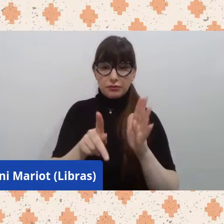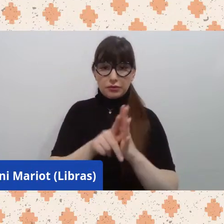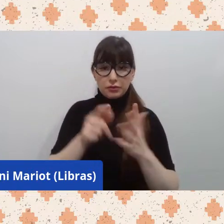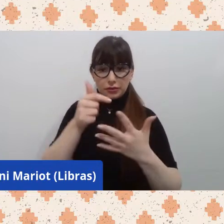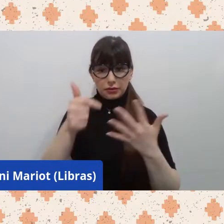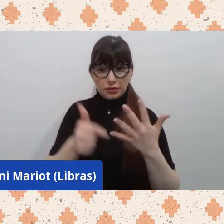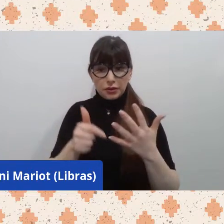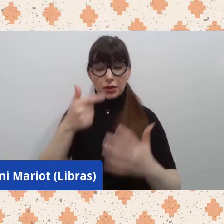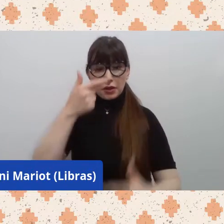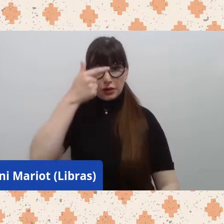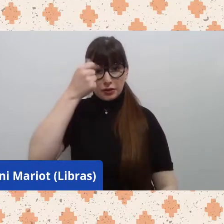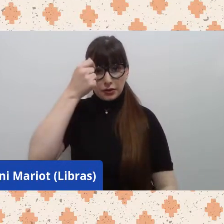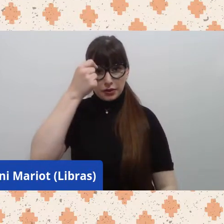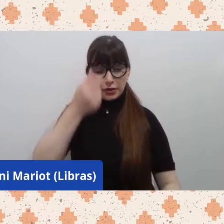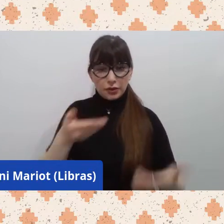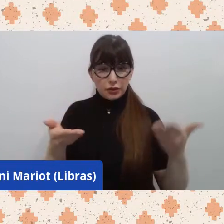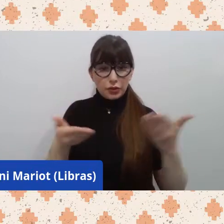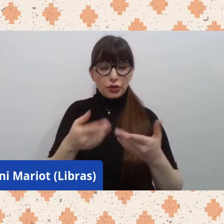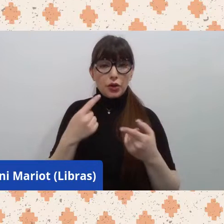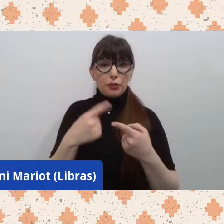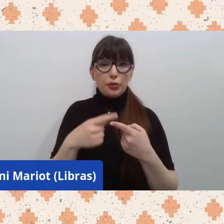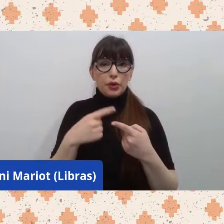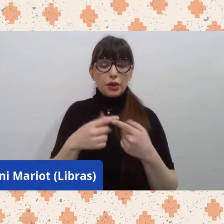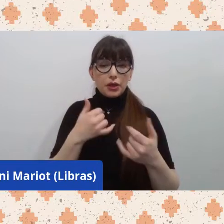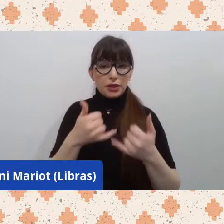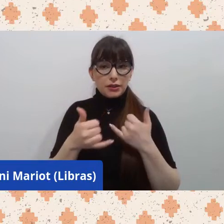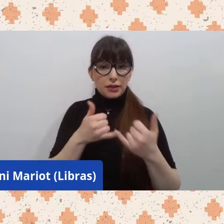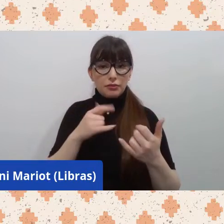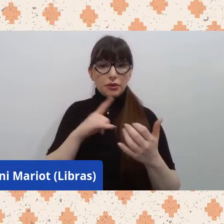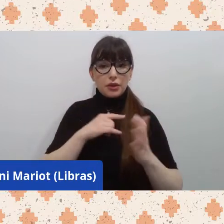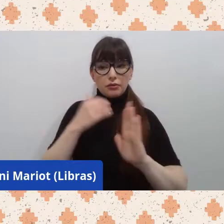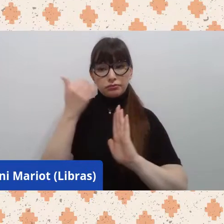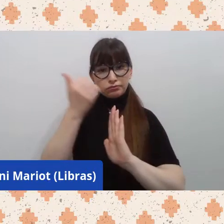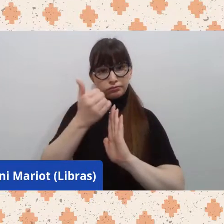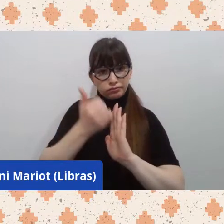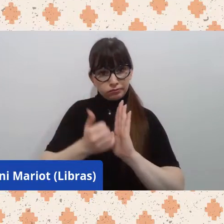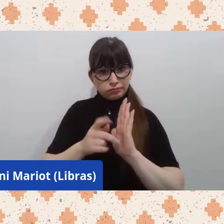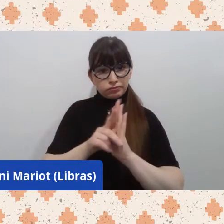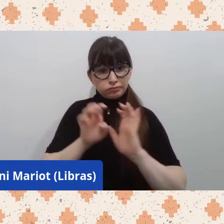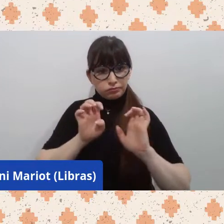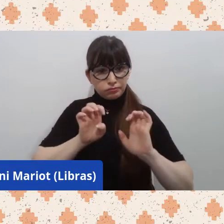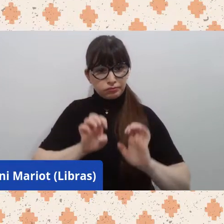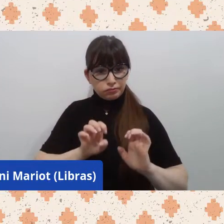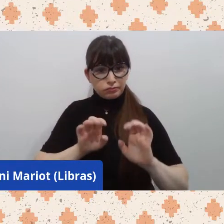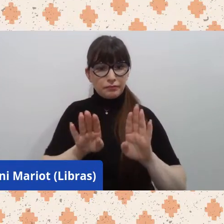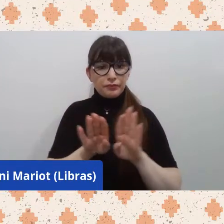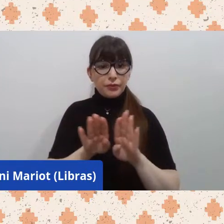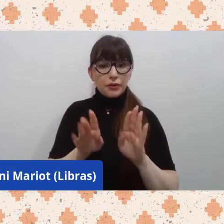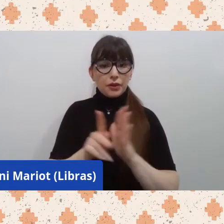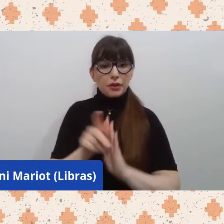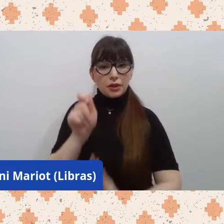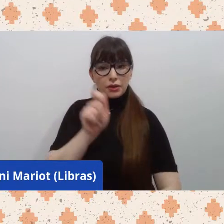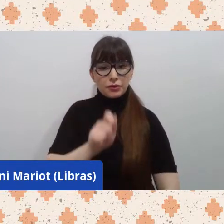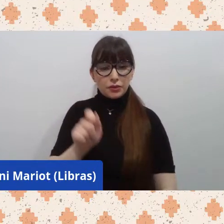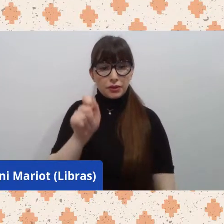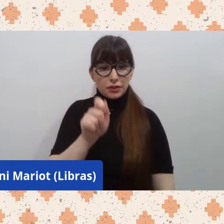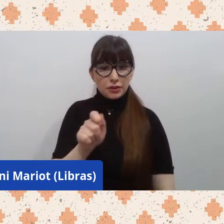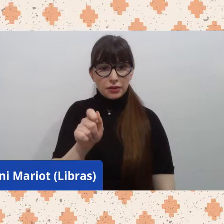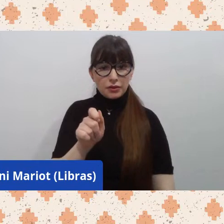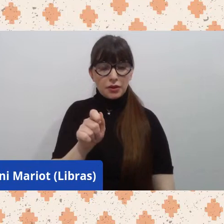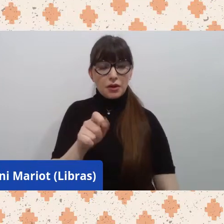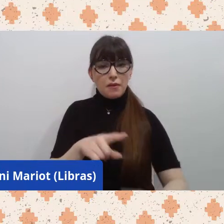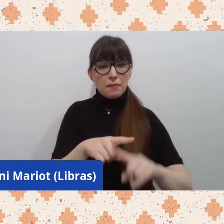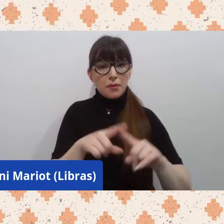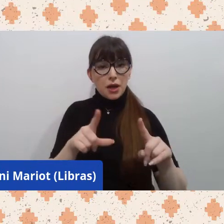universidade inglesa, porque todas elas seguem as diretrizes éticas da Associação Britânica,